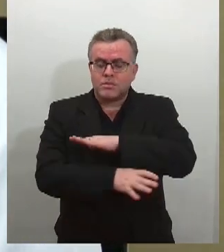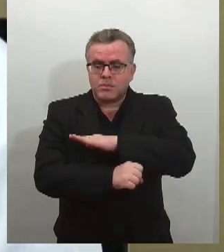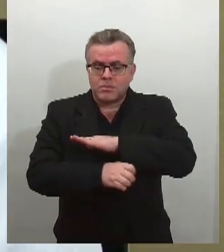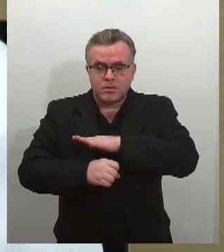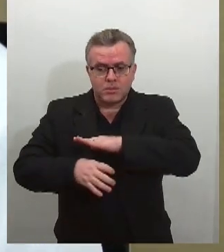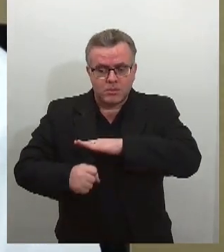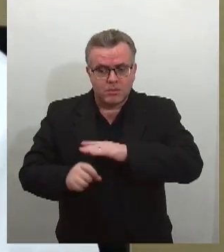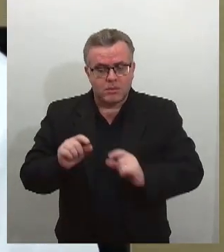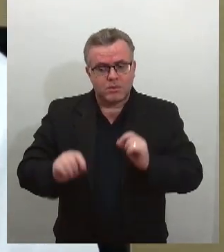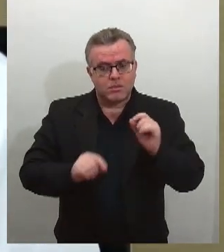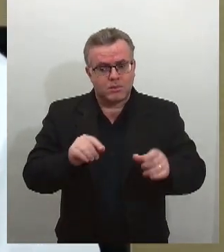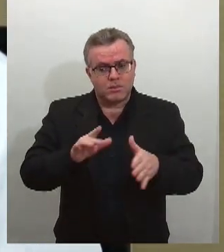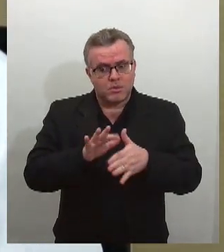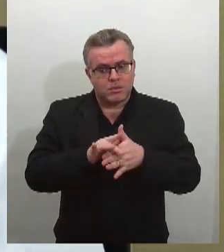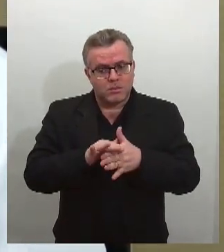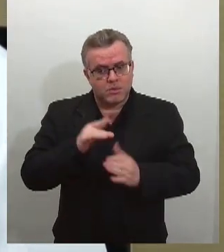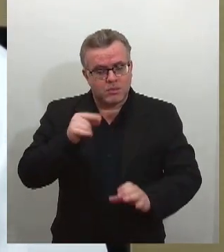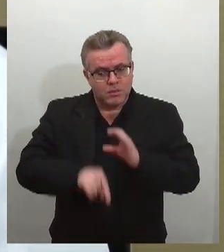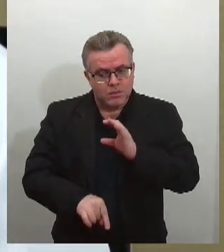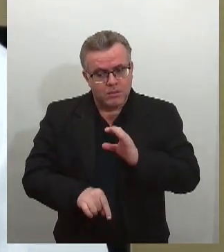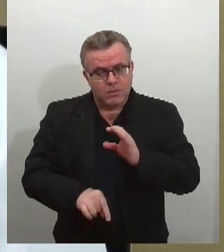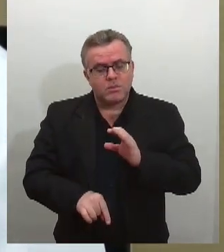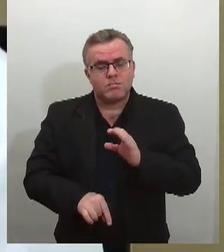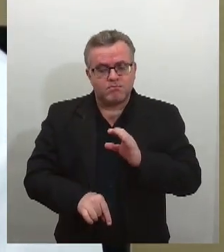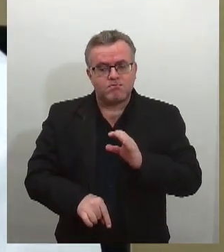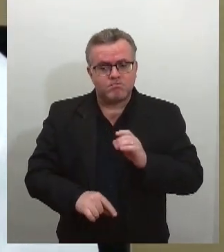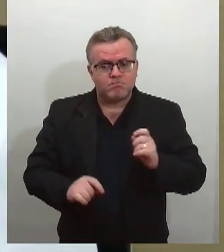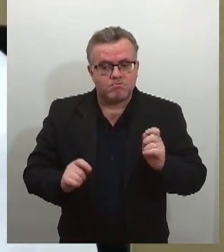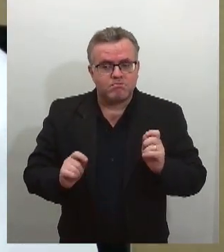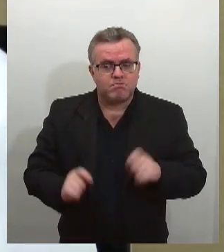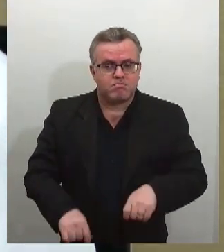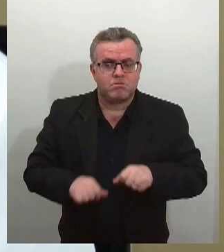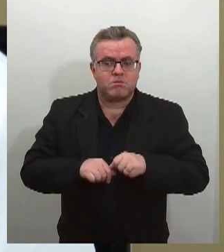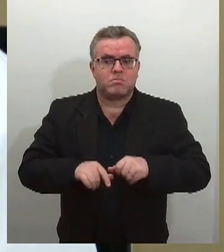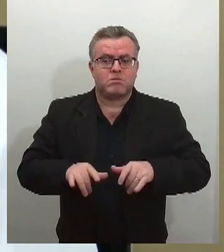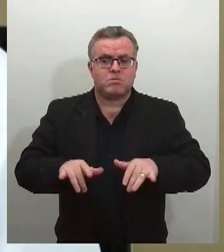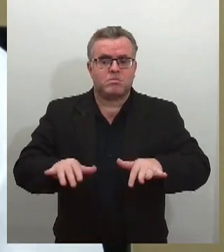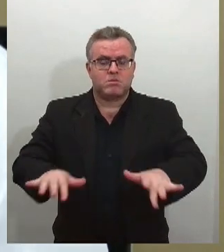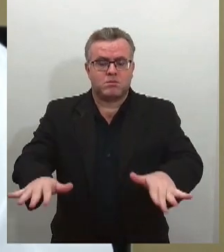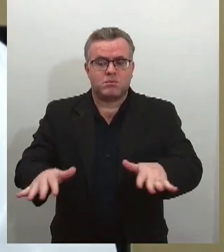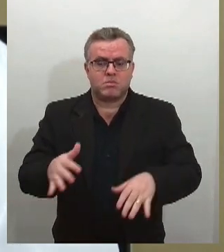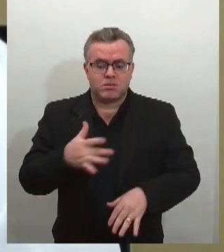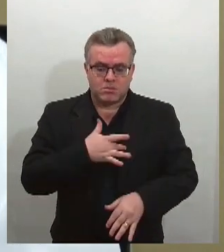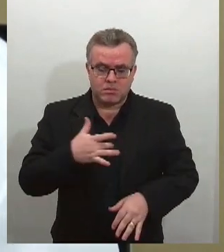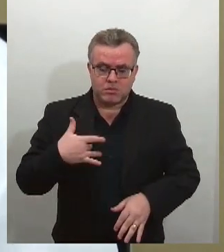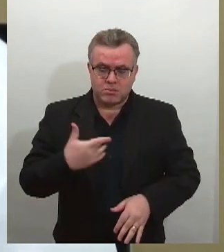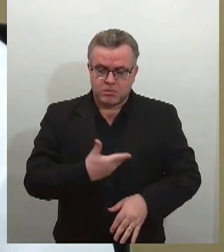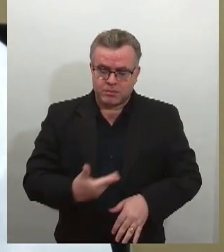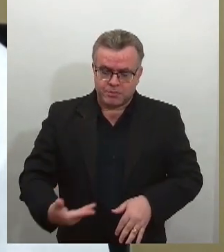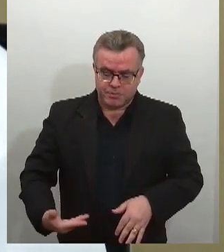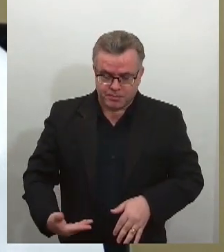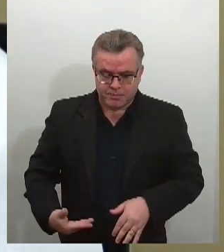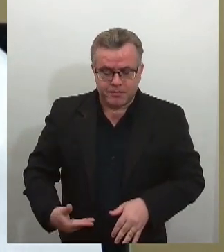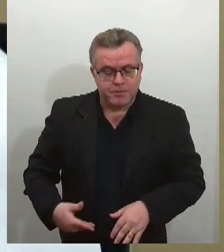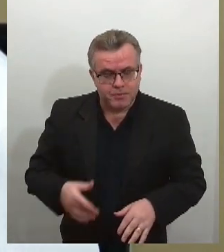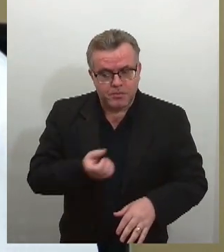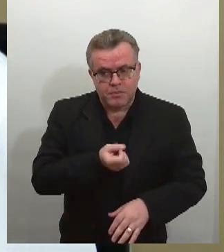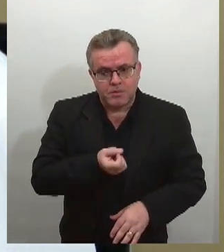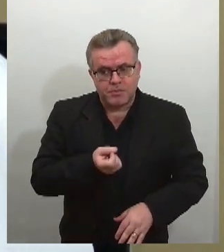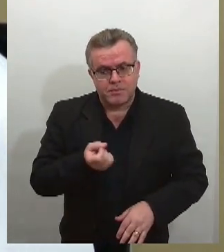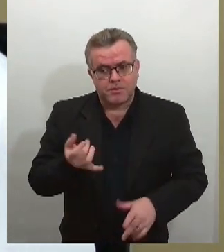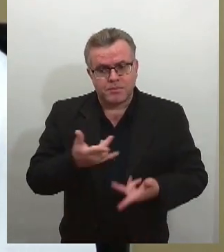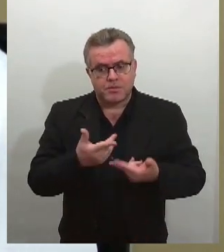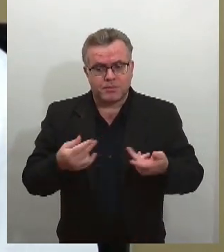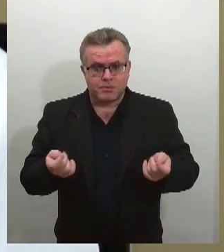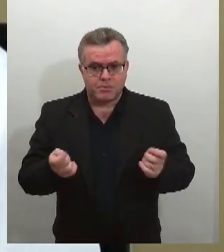comum. Então, tem uma repercussão muito grande na saúde pública. E muitas coisas a respeito da trombose podem ser evitadas.